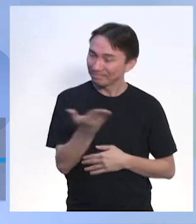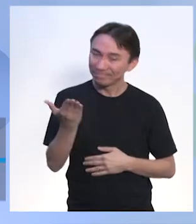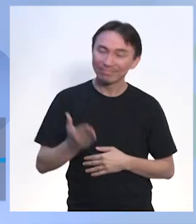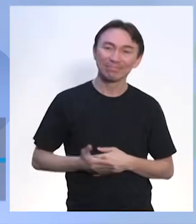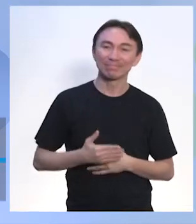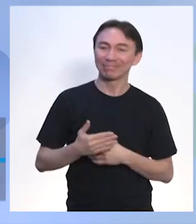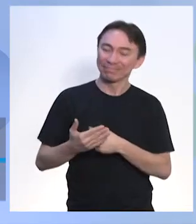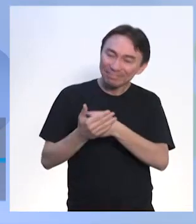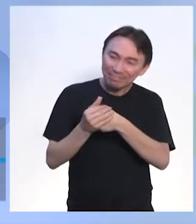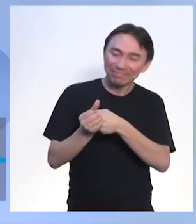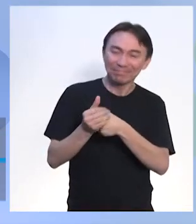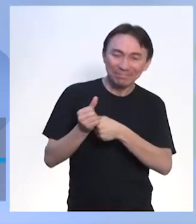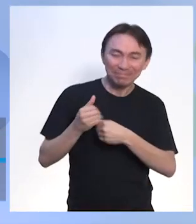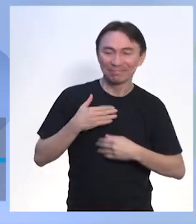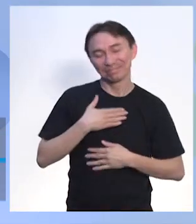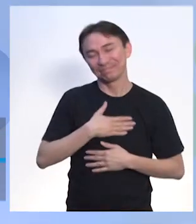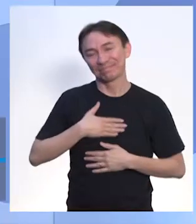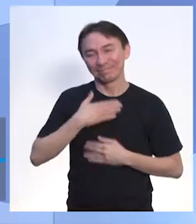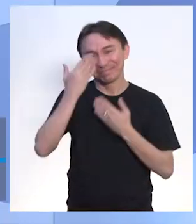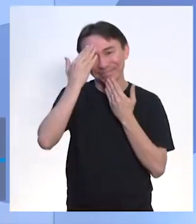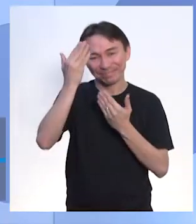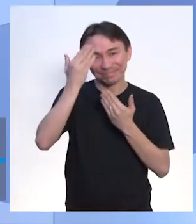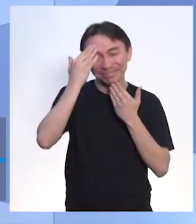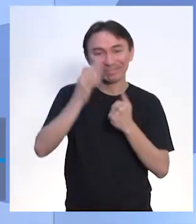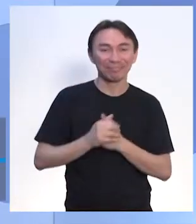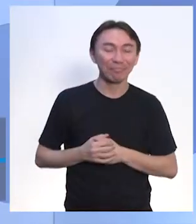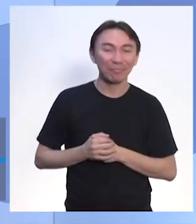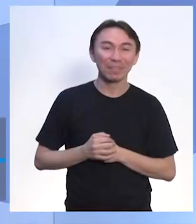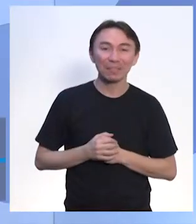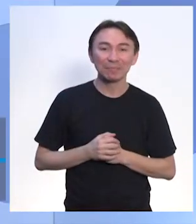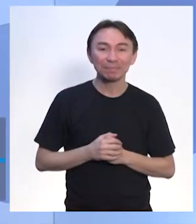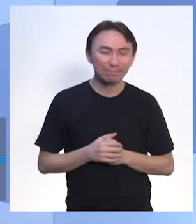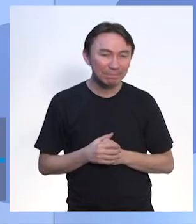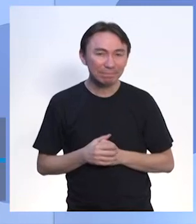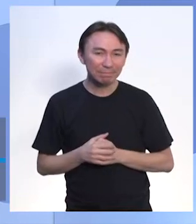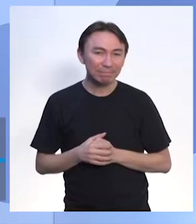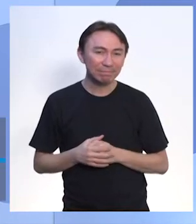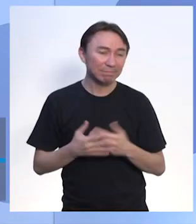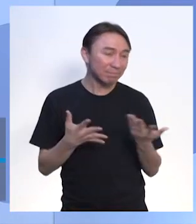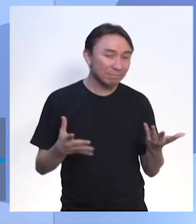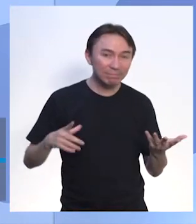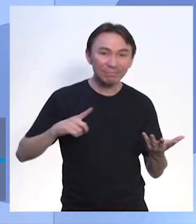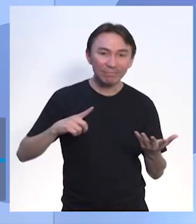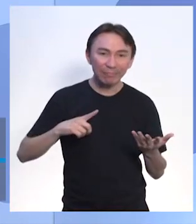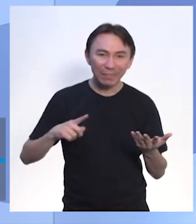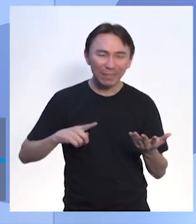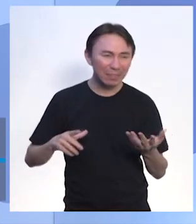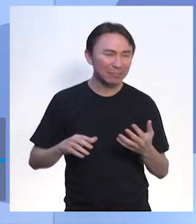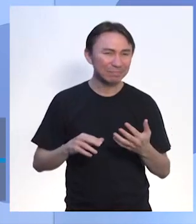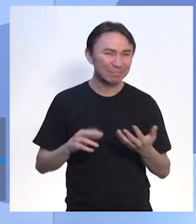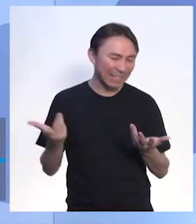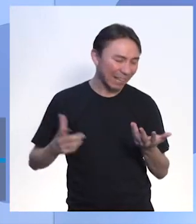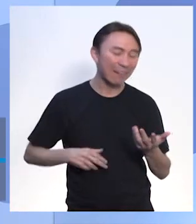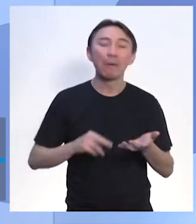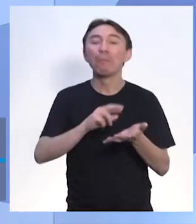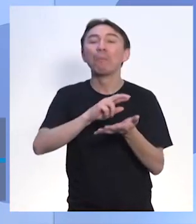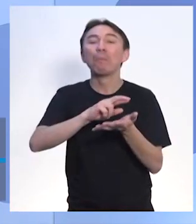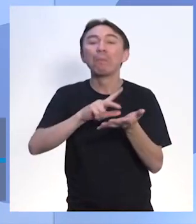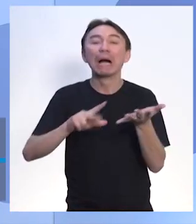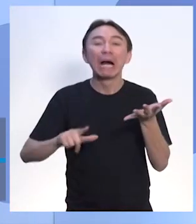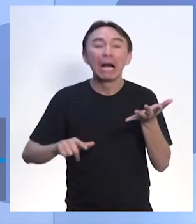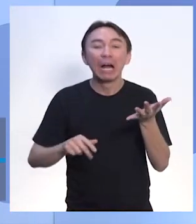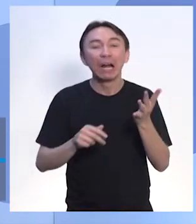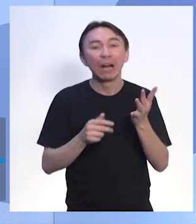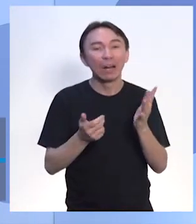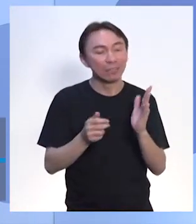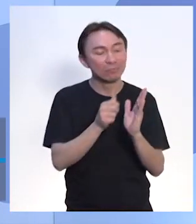por essa parte, beleza? É incrível que tem uma divisão de tarefas, acho que a gente pode falar isso, né? A aula não